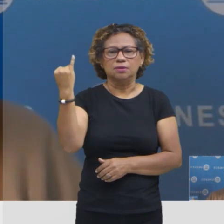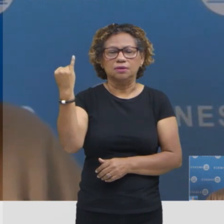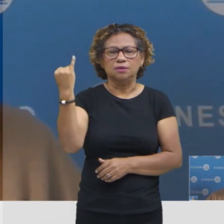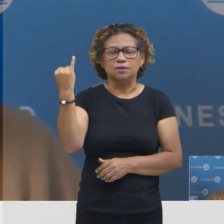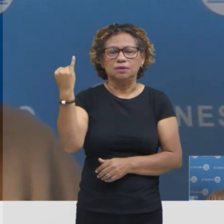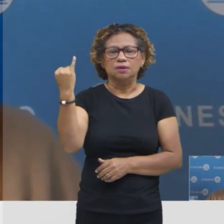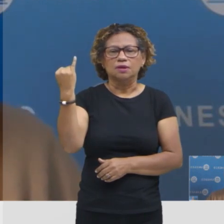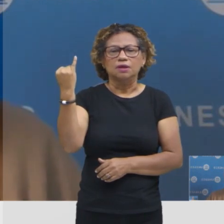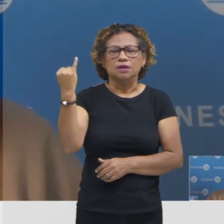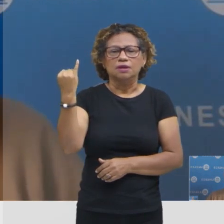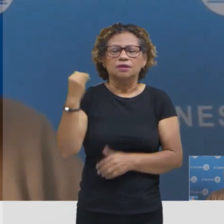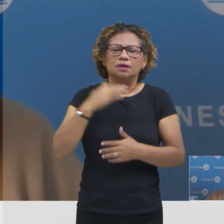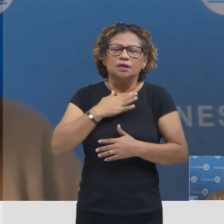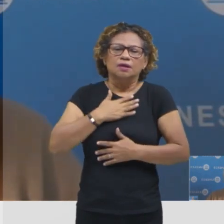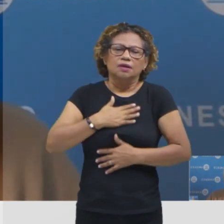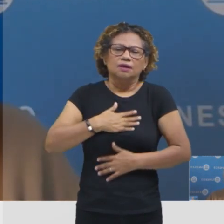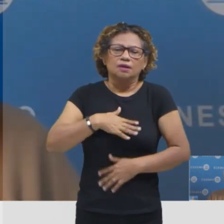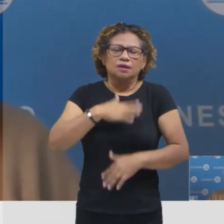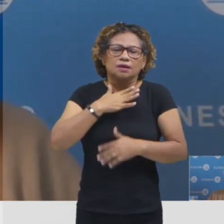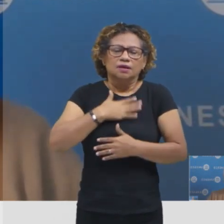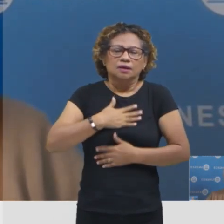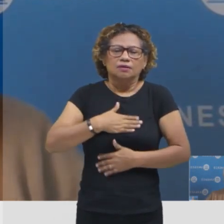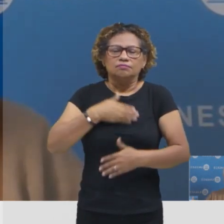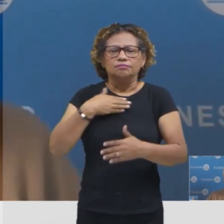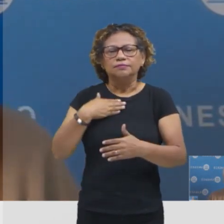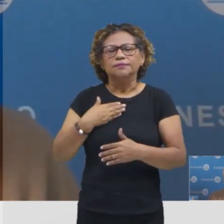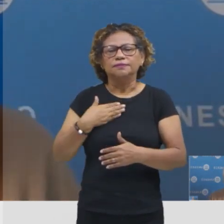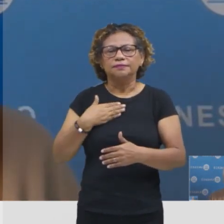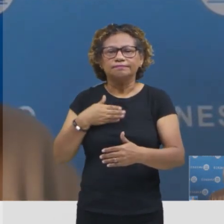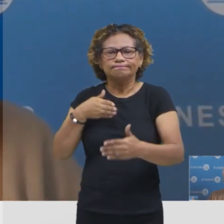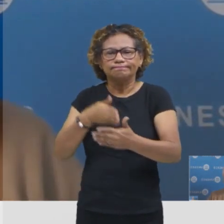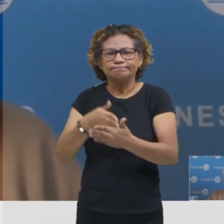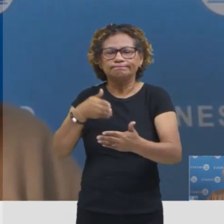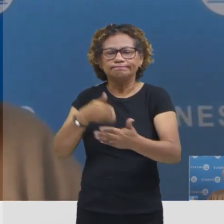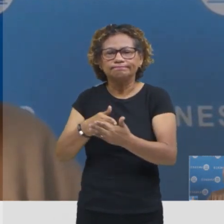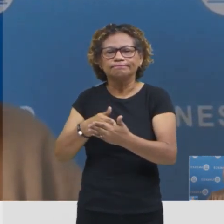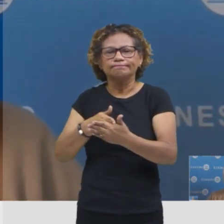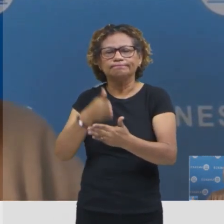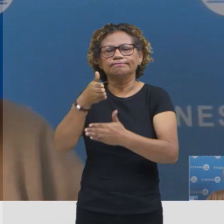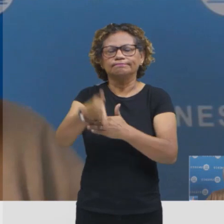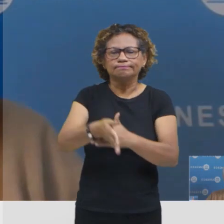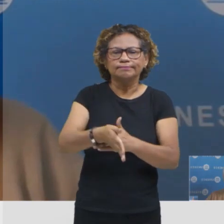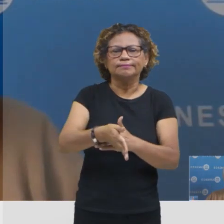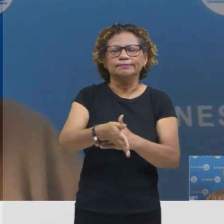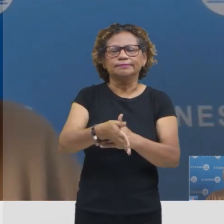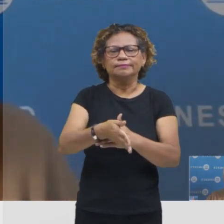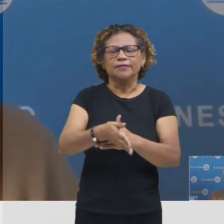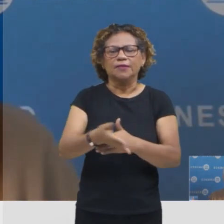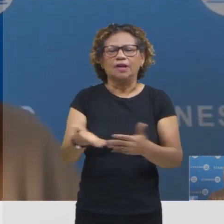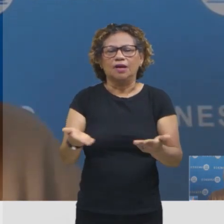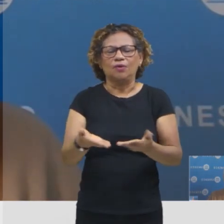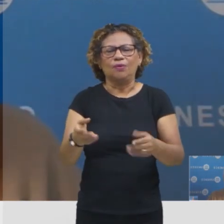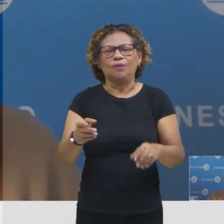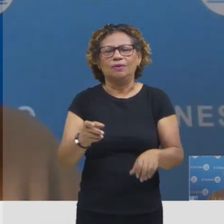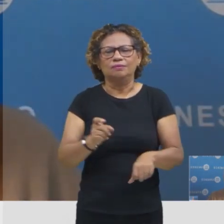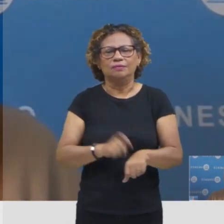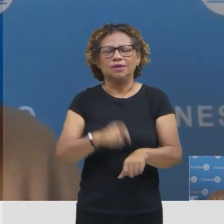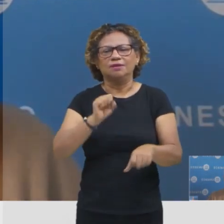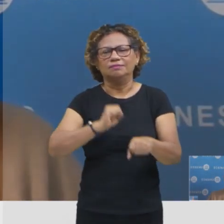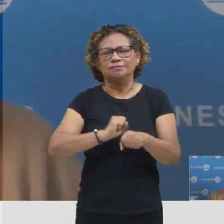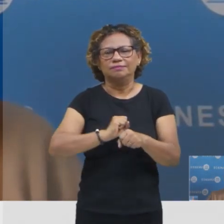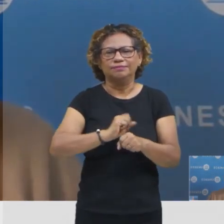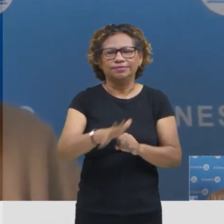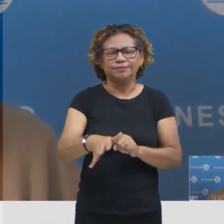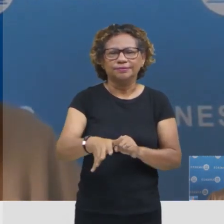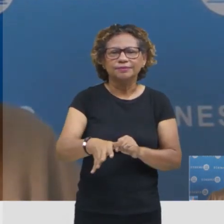a tranquilidade de enfrentarmos esta crise, de enfrentarmos este momento trágico e